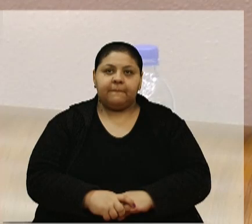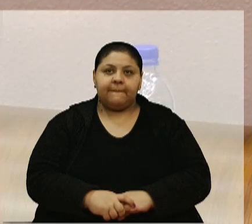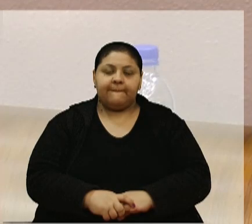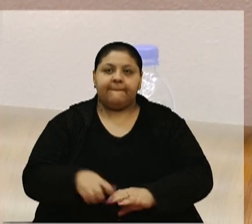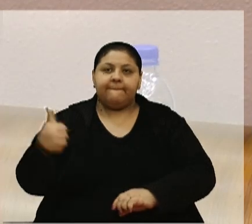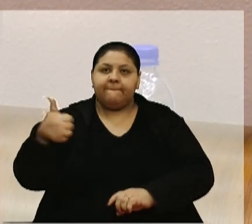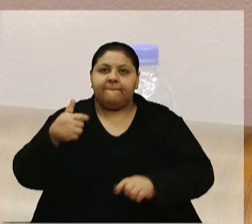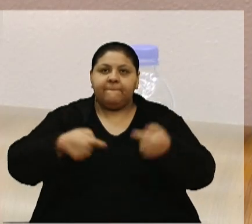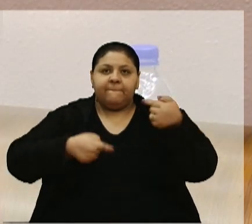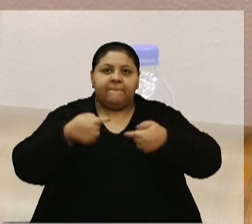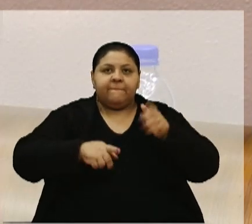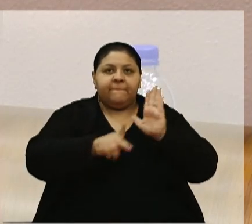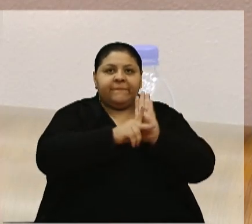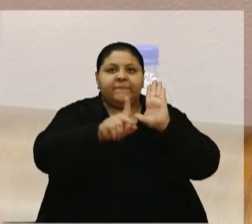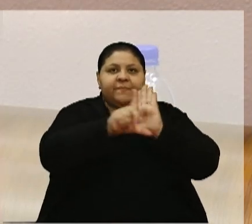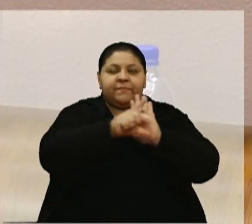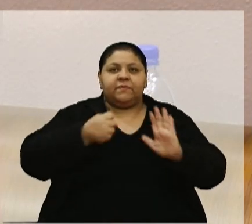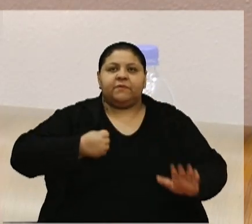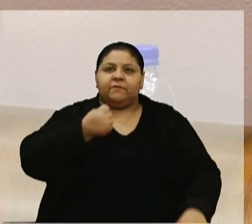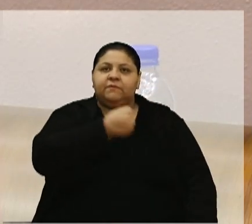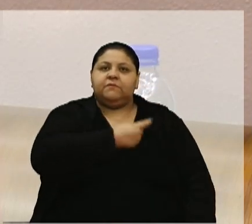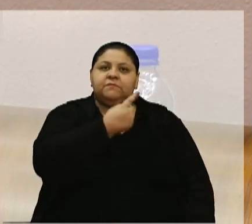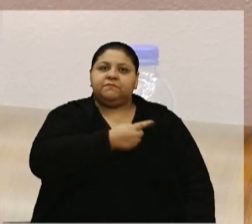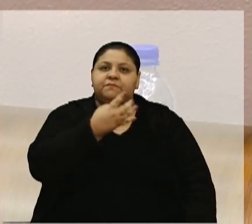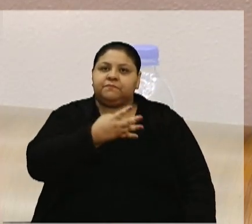Em primeira discussão, projeto de lei número